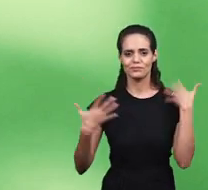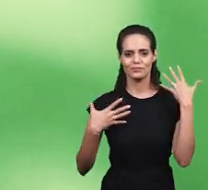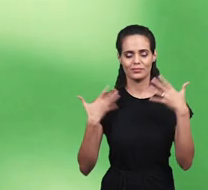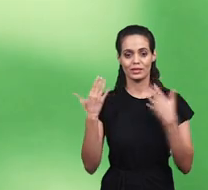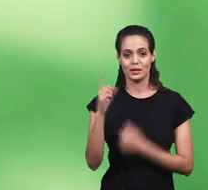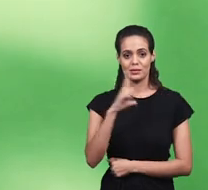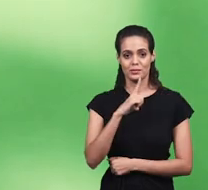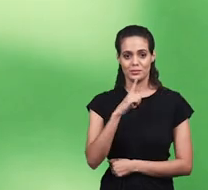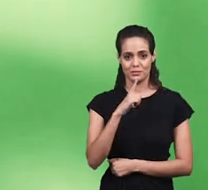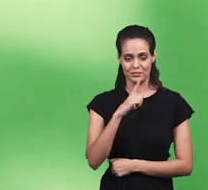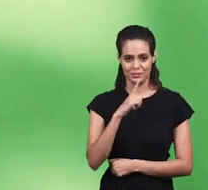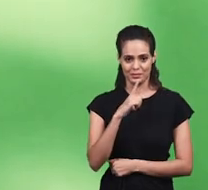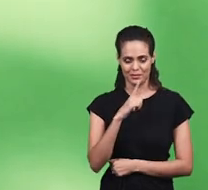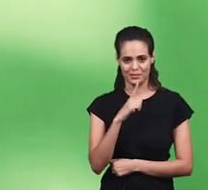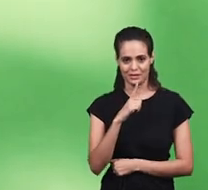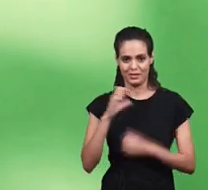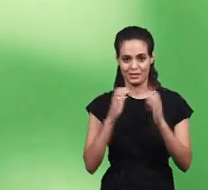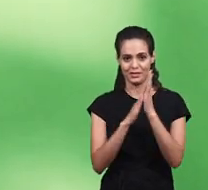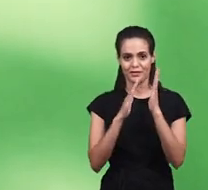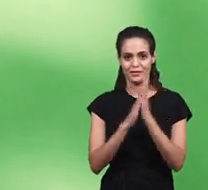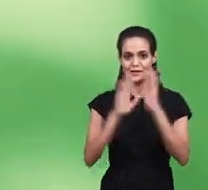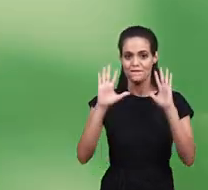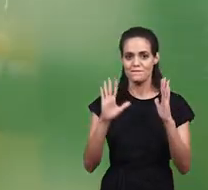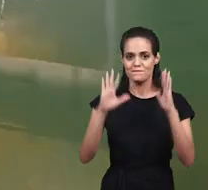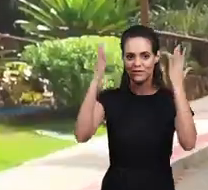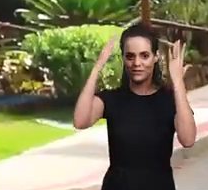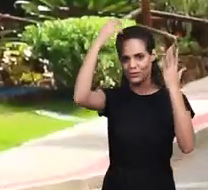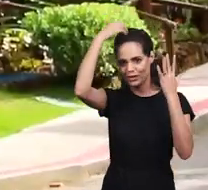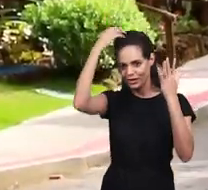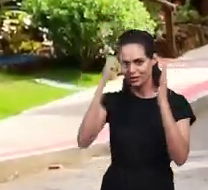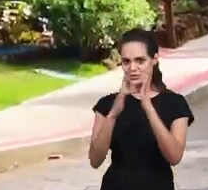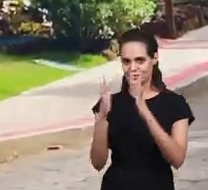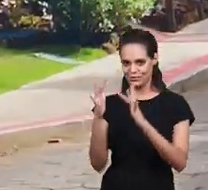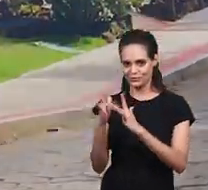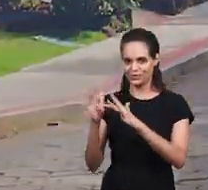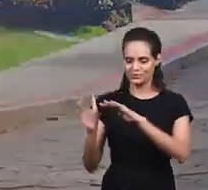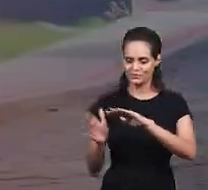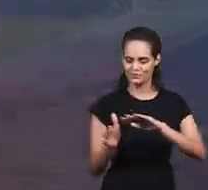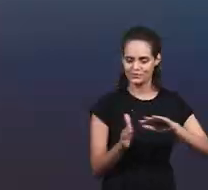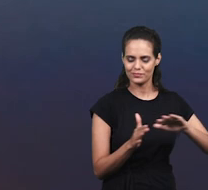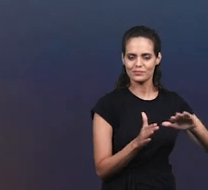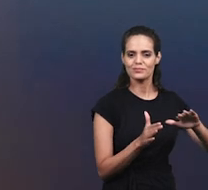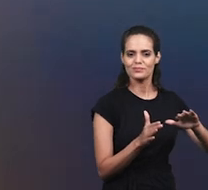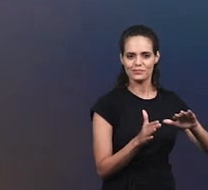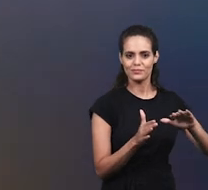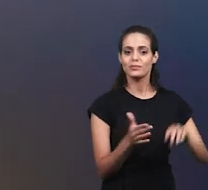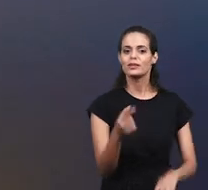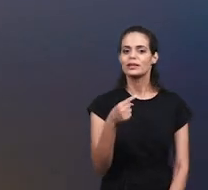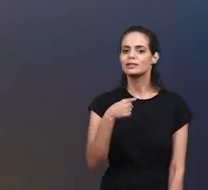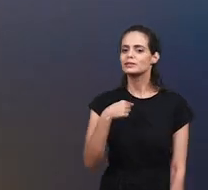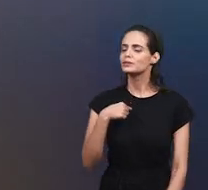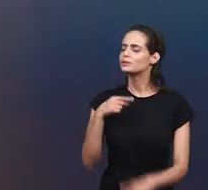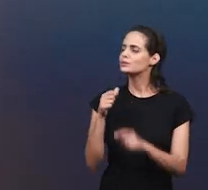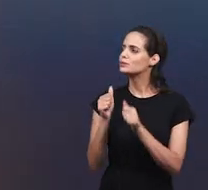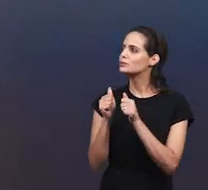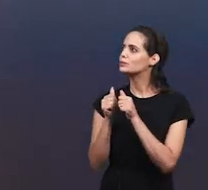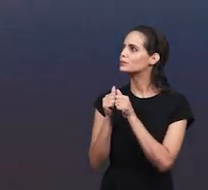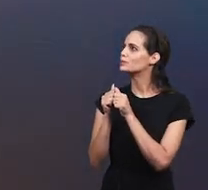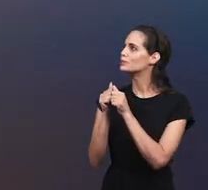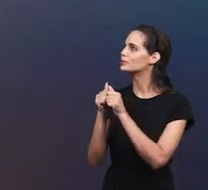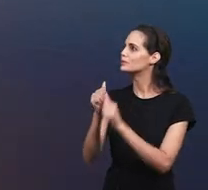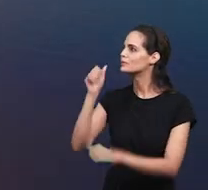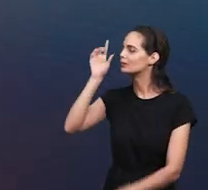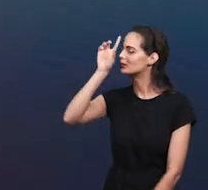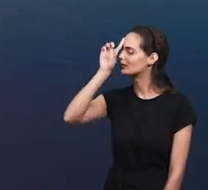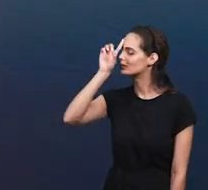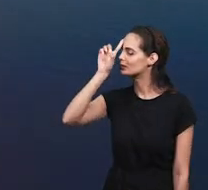assim: Viva o Rei Jesus. Ao lado de